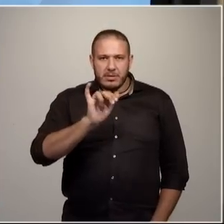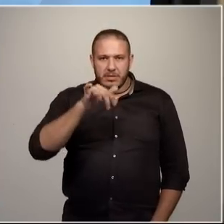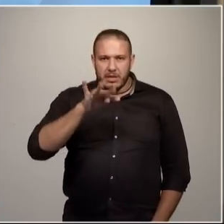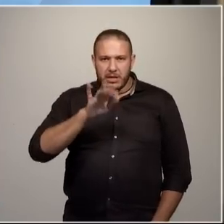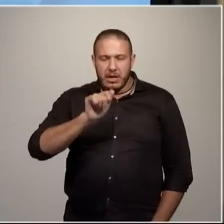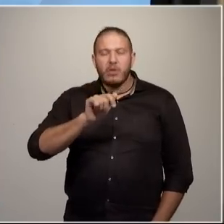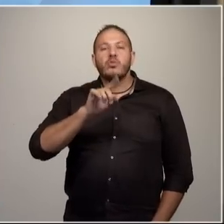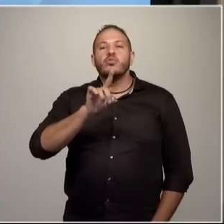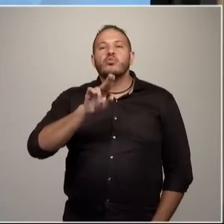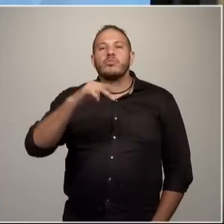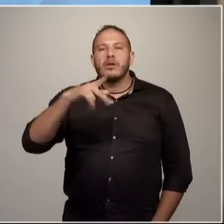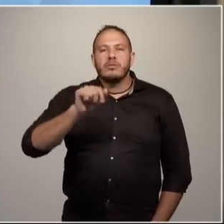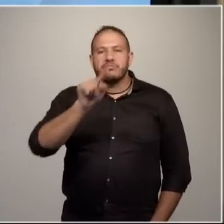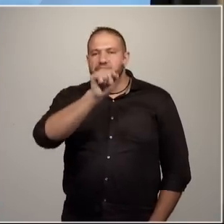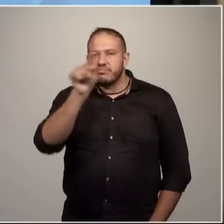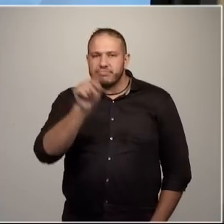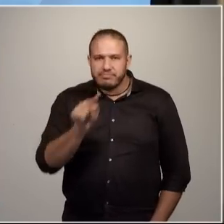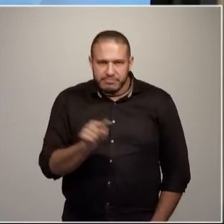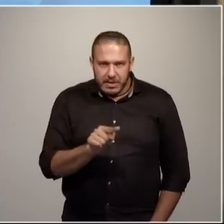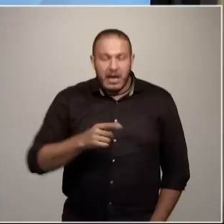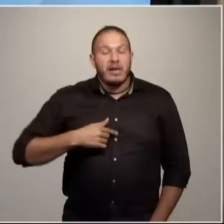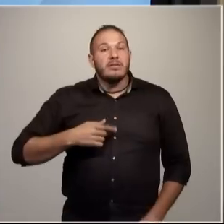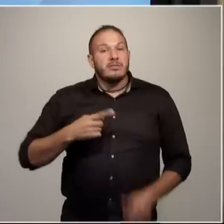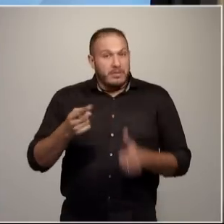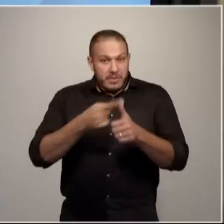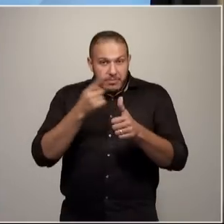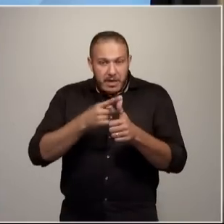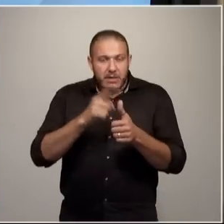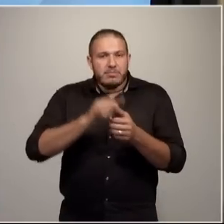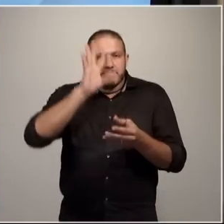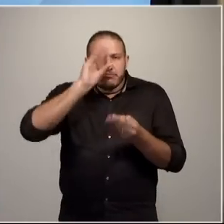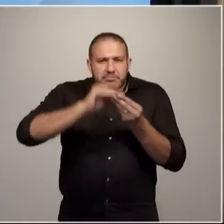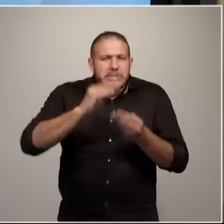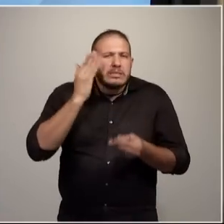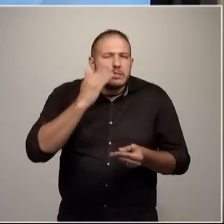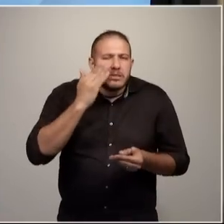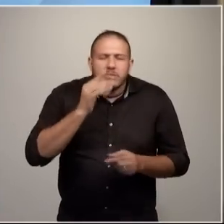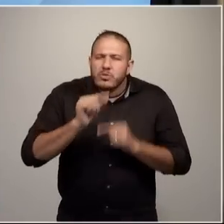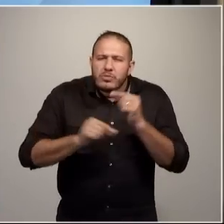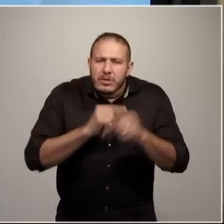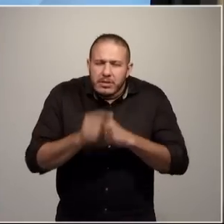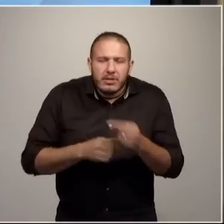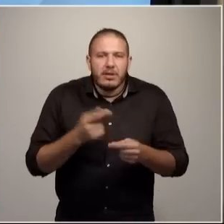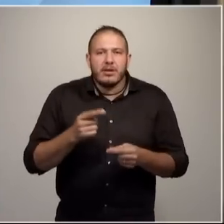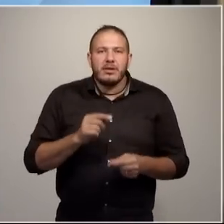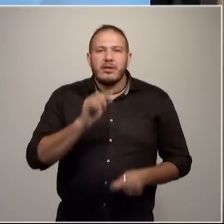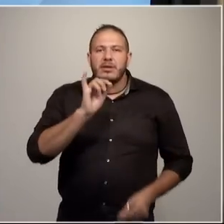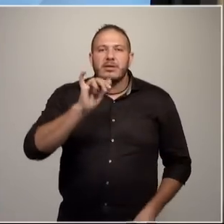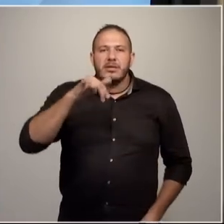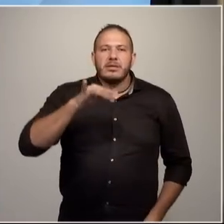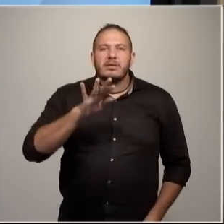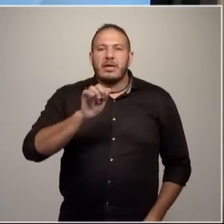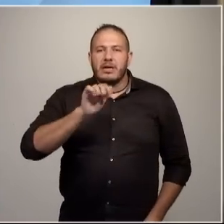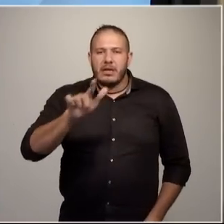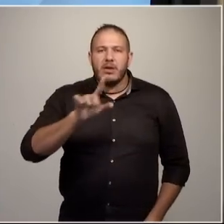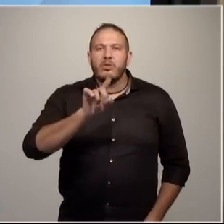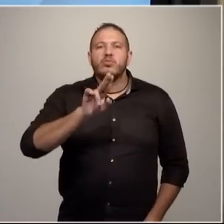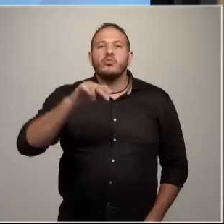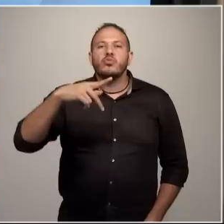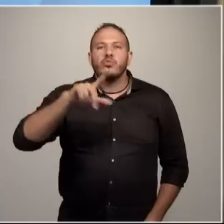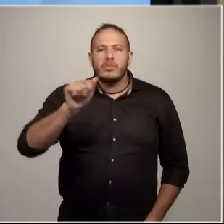E a primeira interpretação é que a integral dupla dá o volume